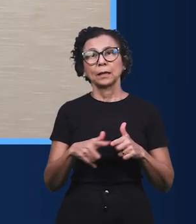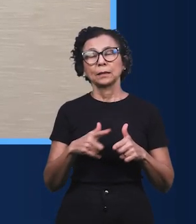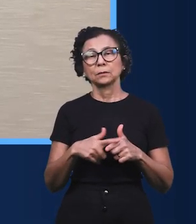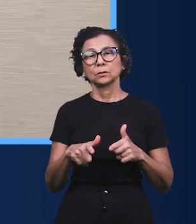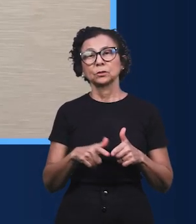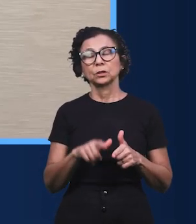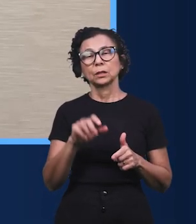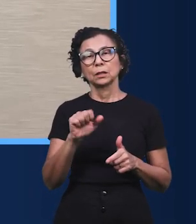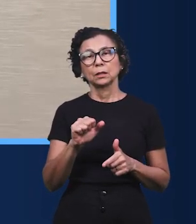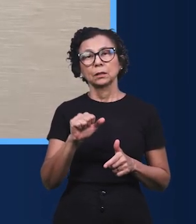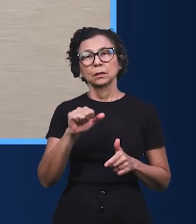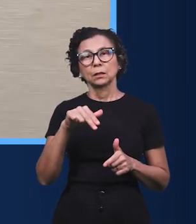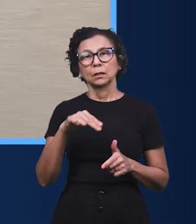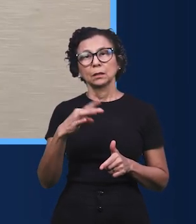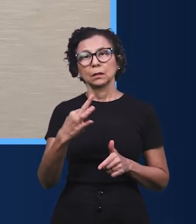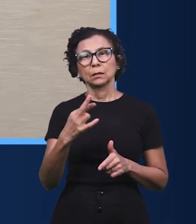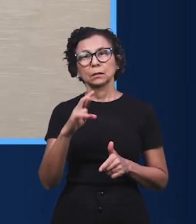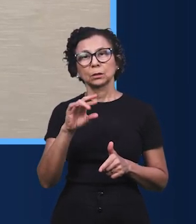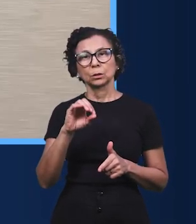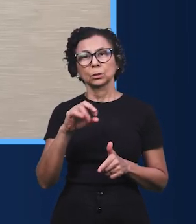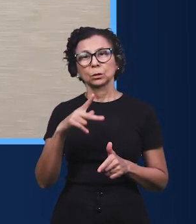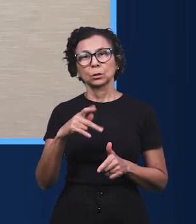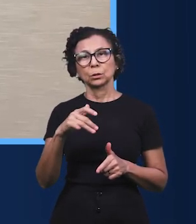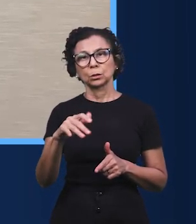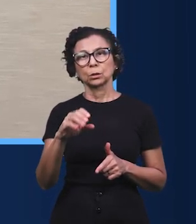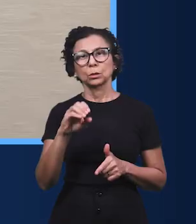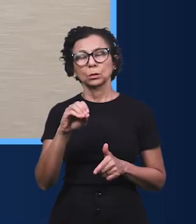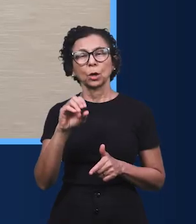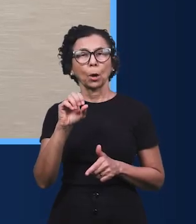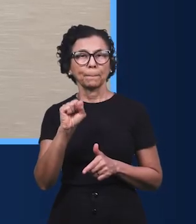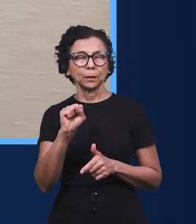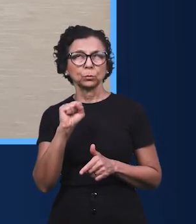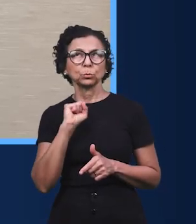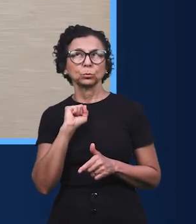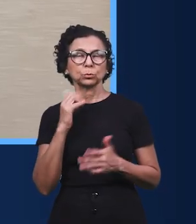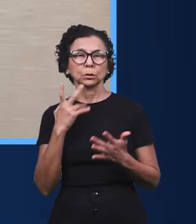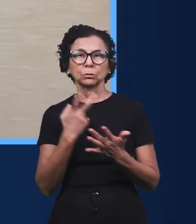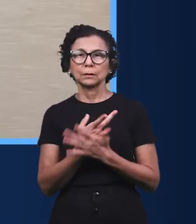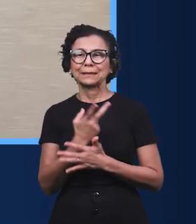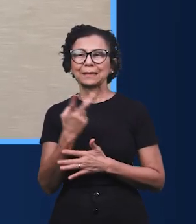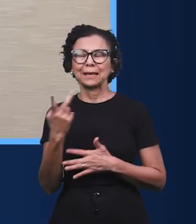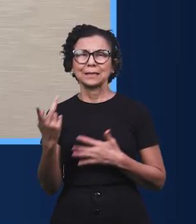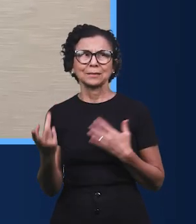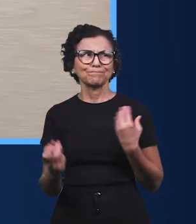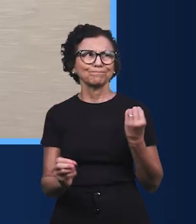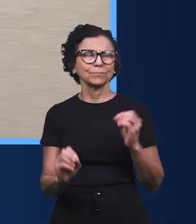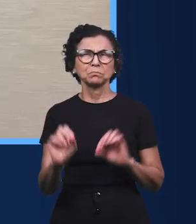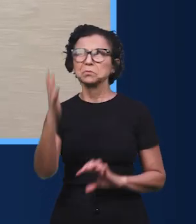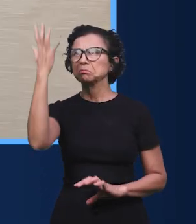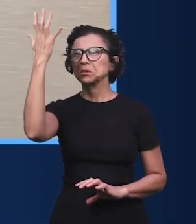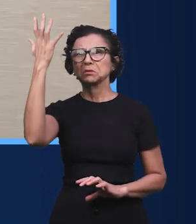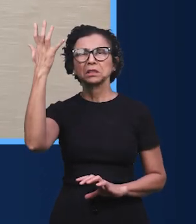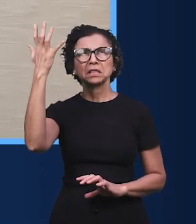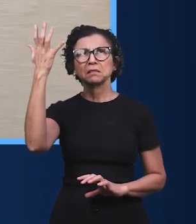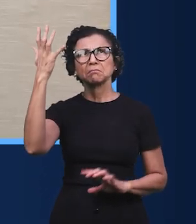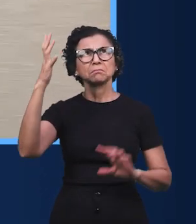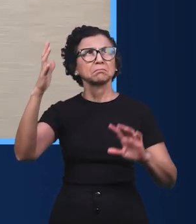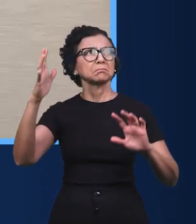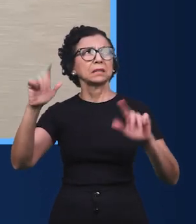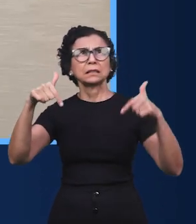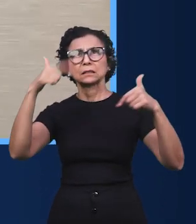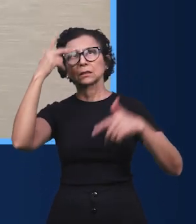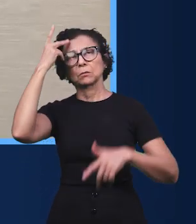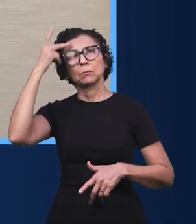são antrópicos, ou seja, problemas que muitas vezes acontecem por causa de algum efeito da